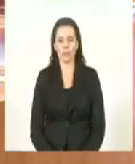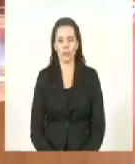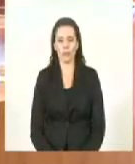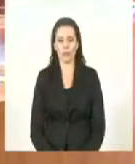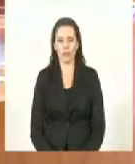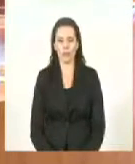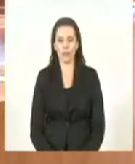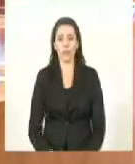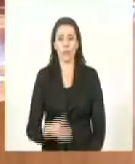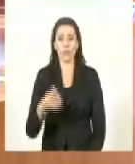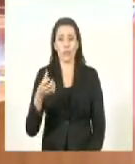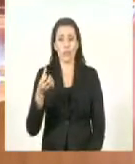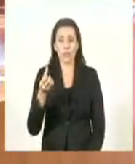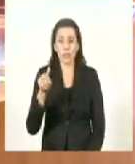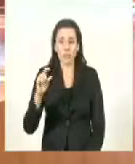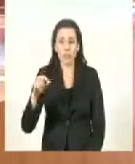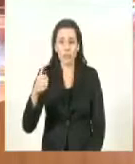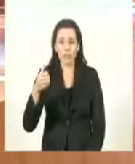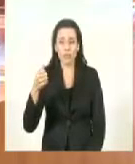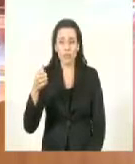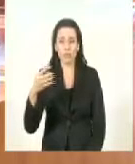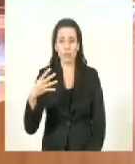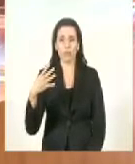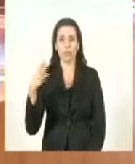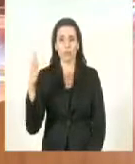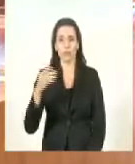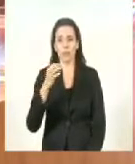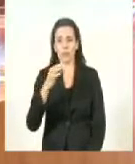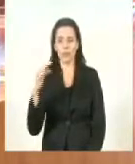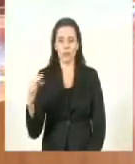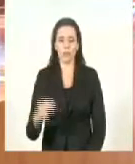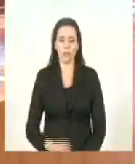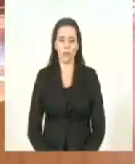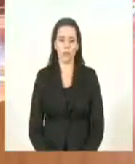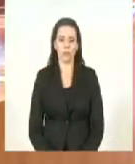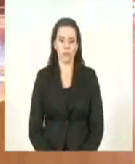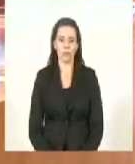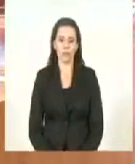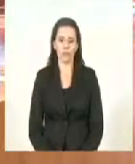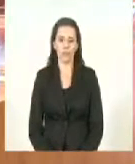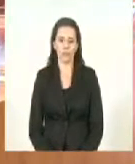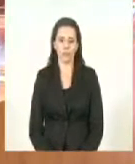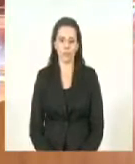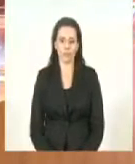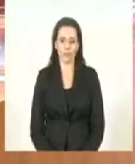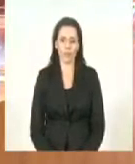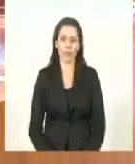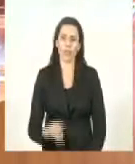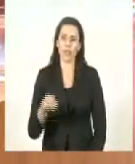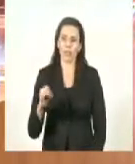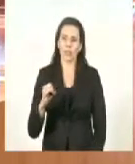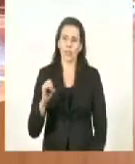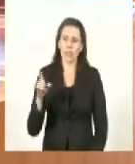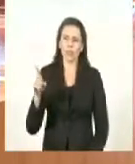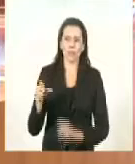6,14. Senhor presidente, se Vossa Excelência permitisse, eu gostaria de incorporar o tempo da